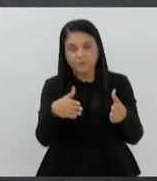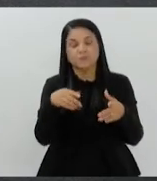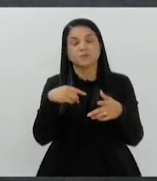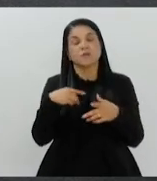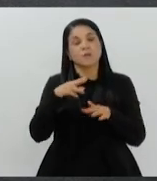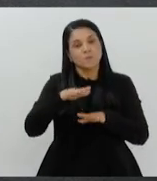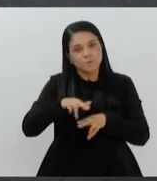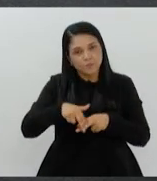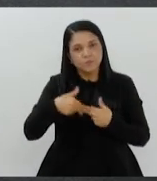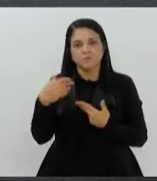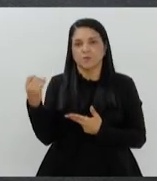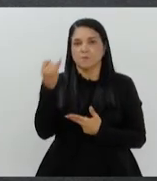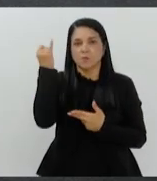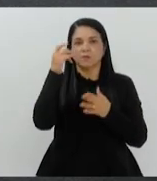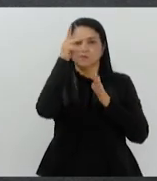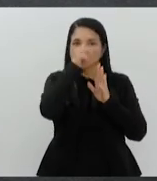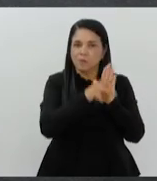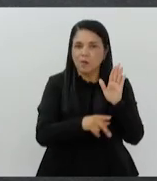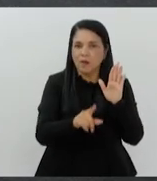importância do projeto